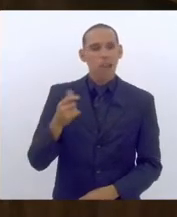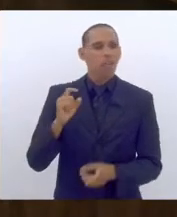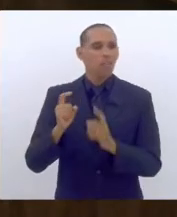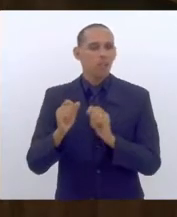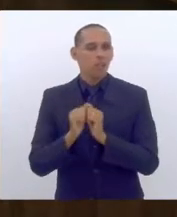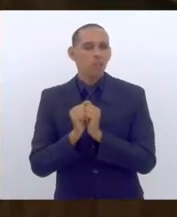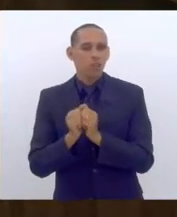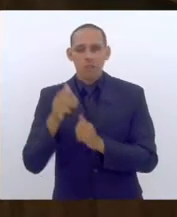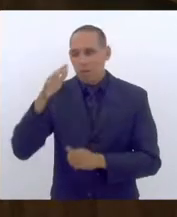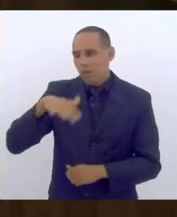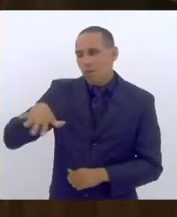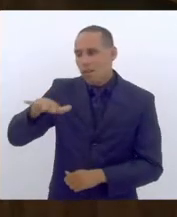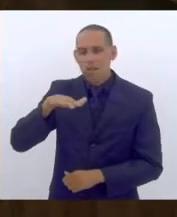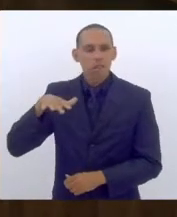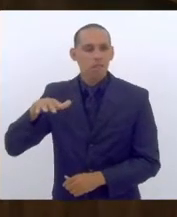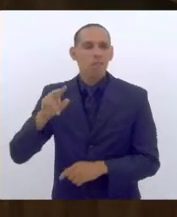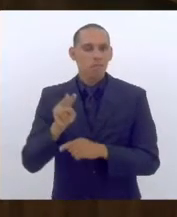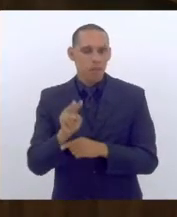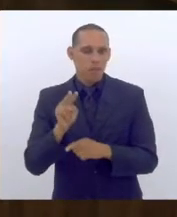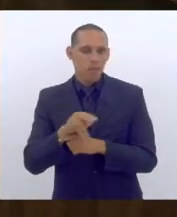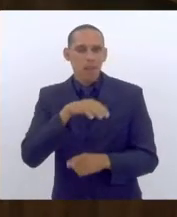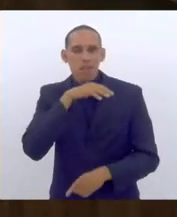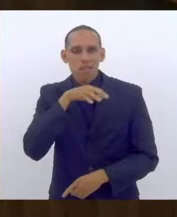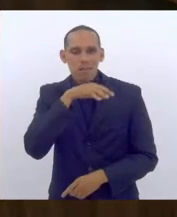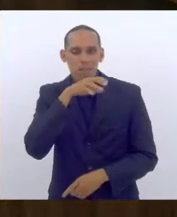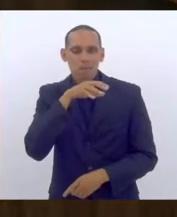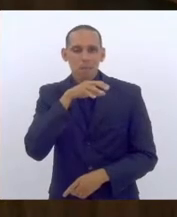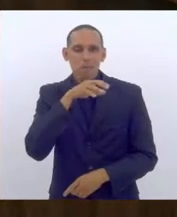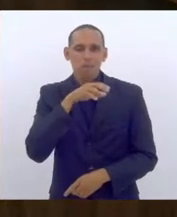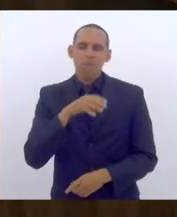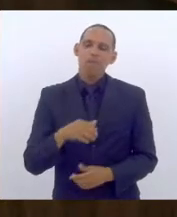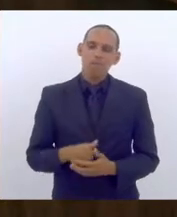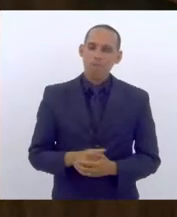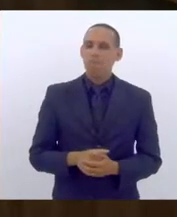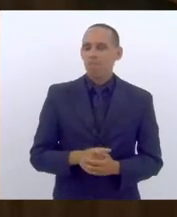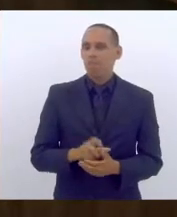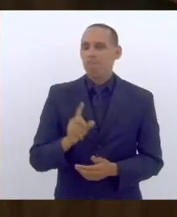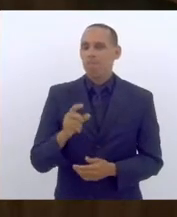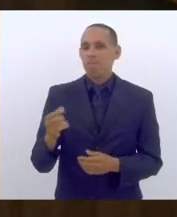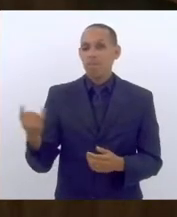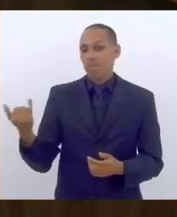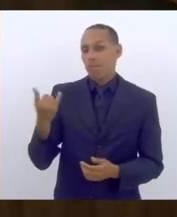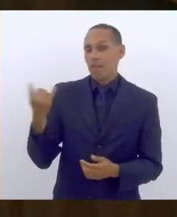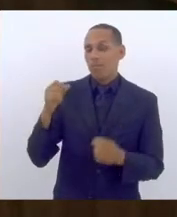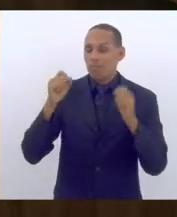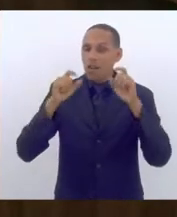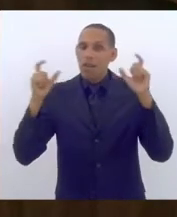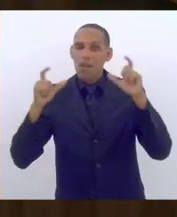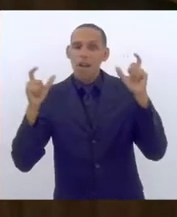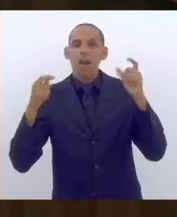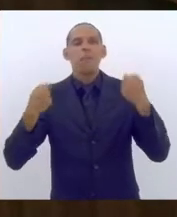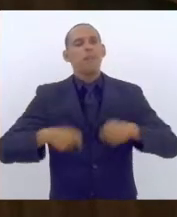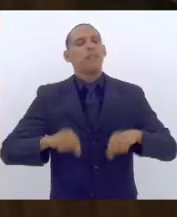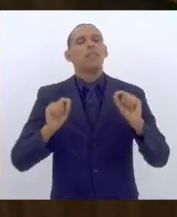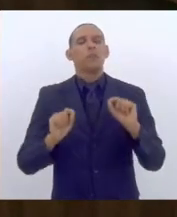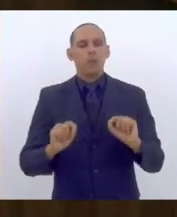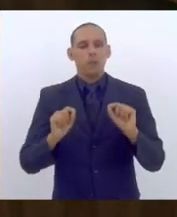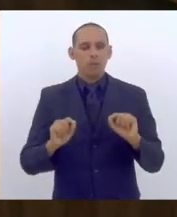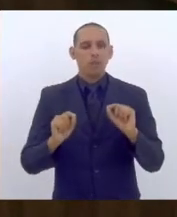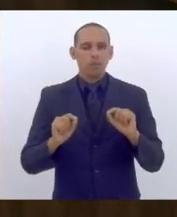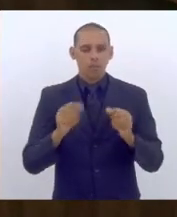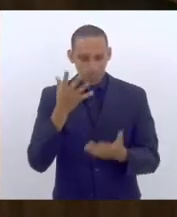com protetoras de animais e que então é nos alertou para necessidade da